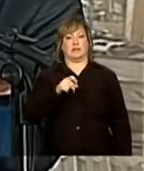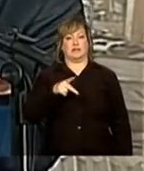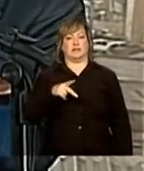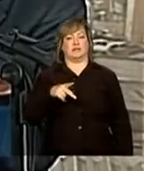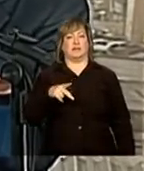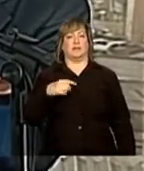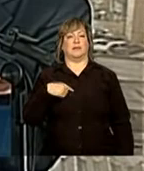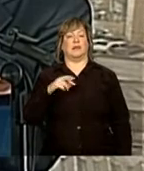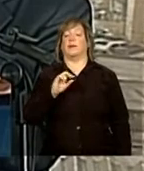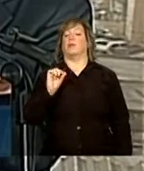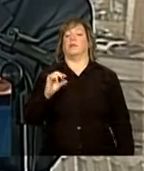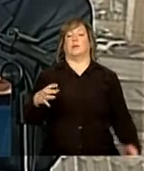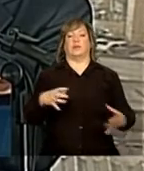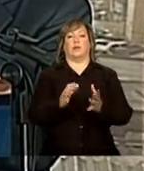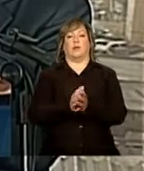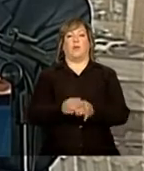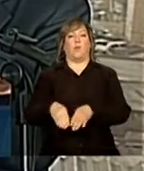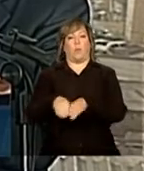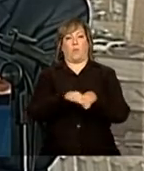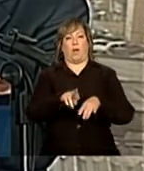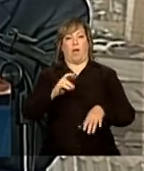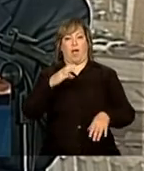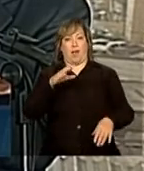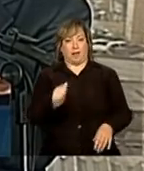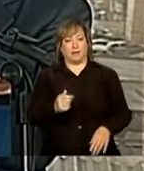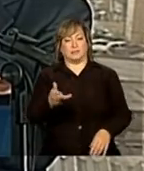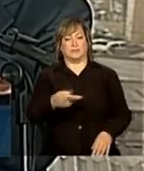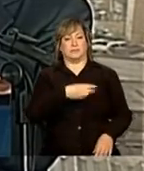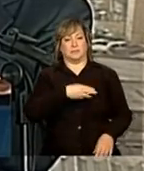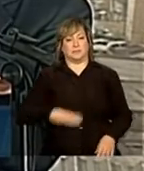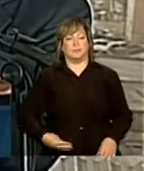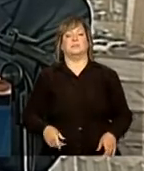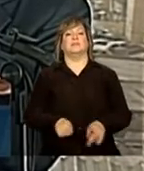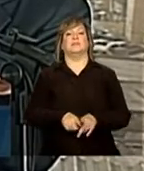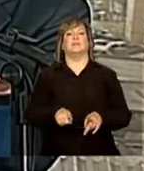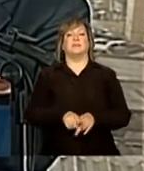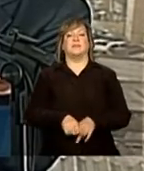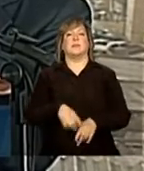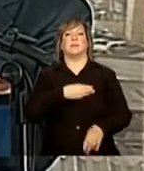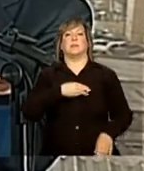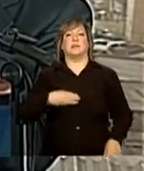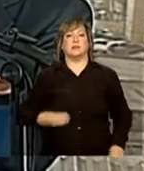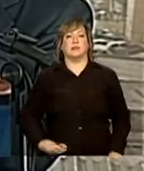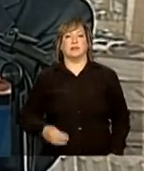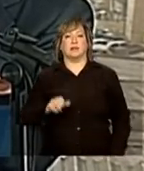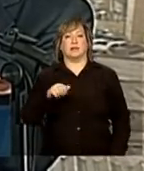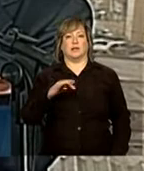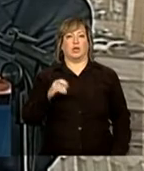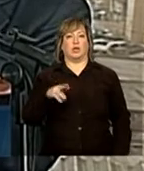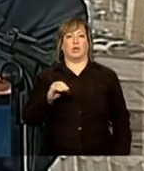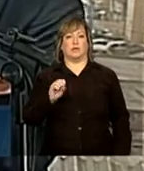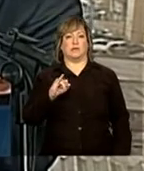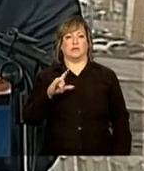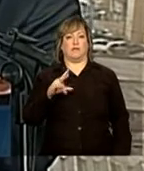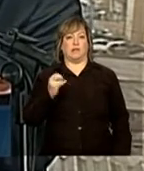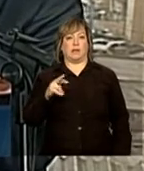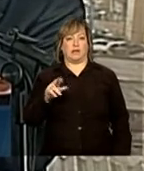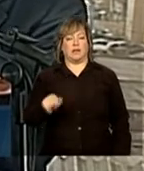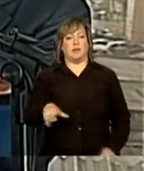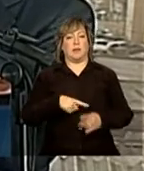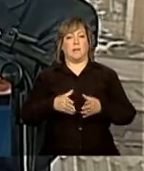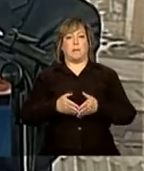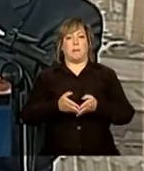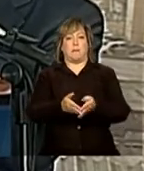da Igualdade Racial, ministro Antônio Henrique Silveira, ministro-chefe da Secretaria de Portos,